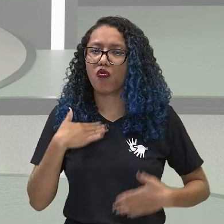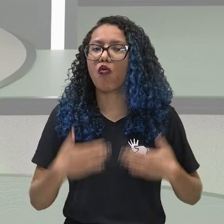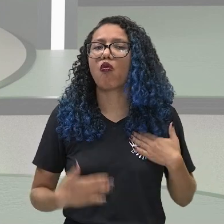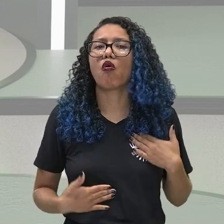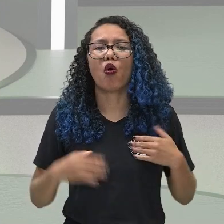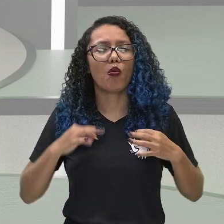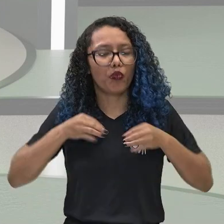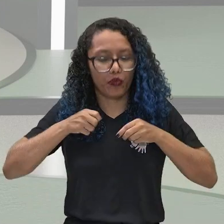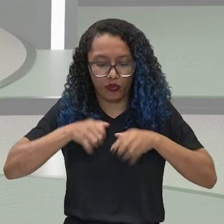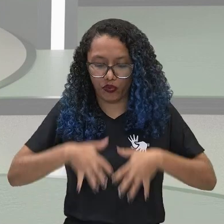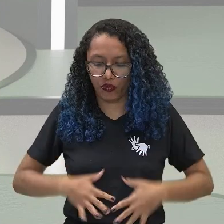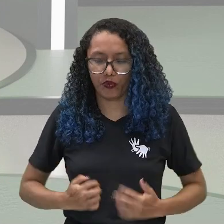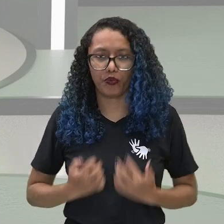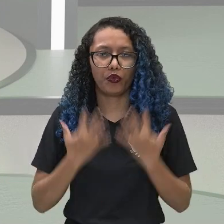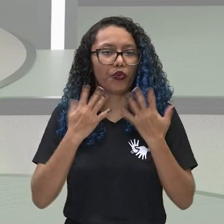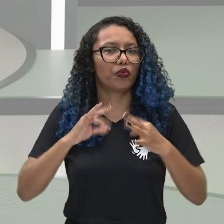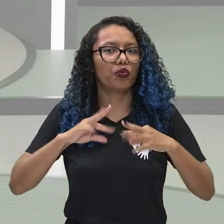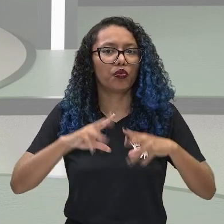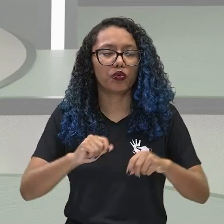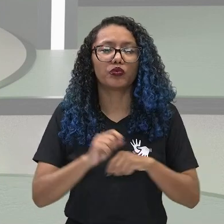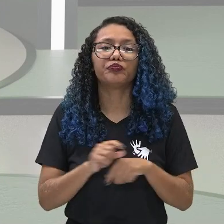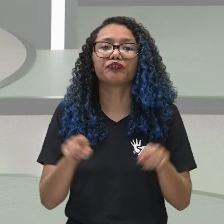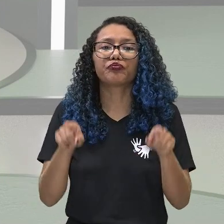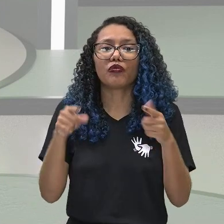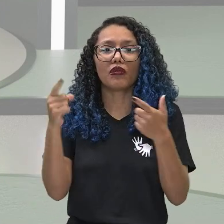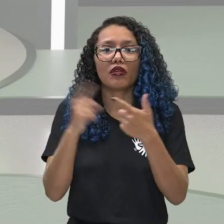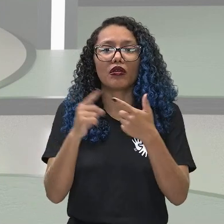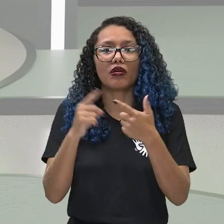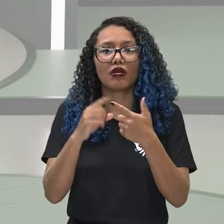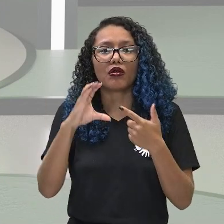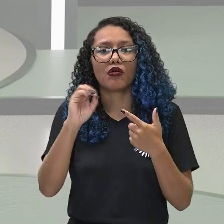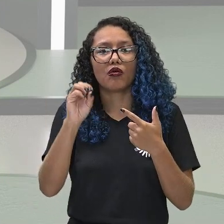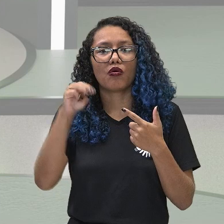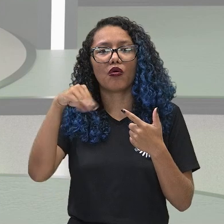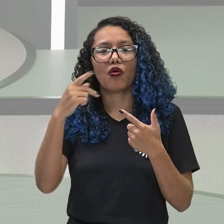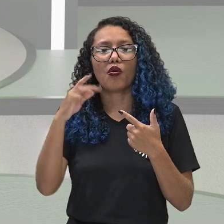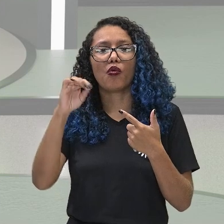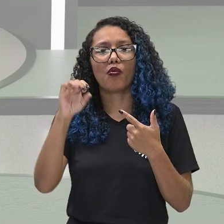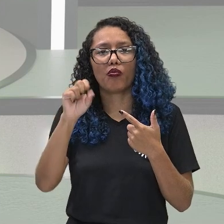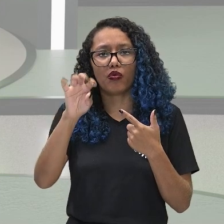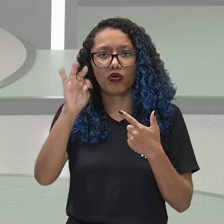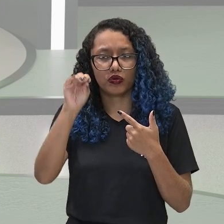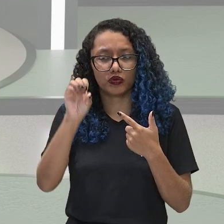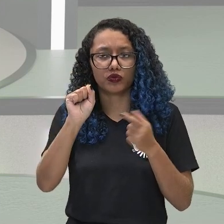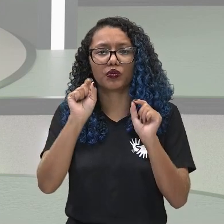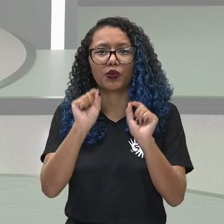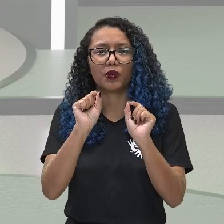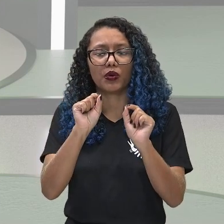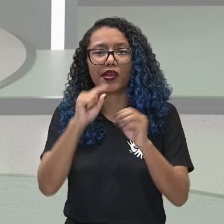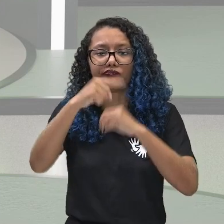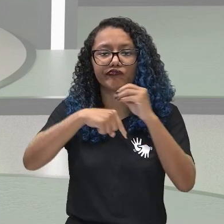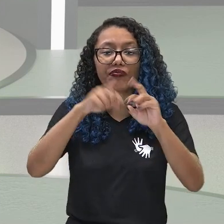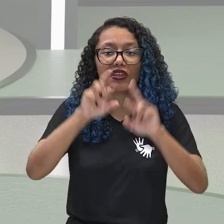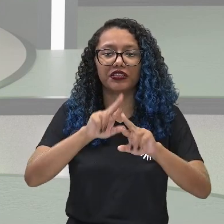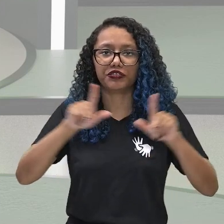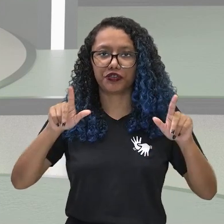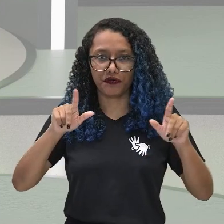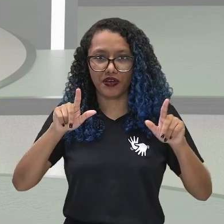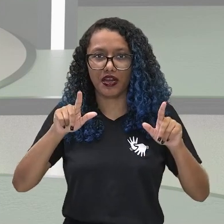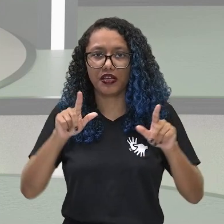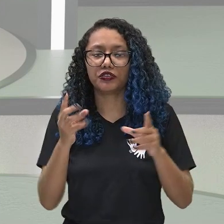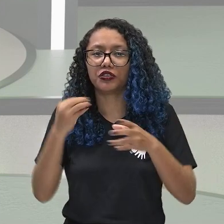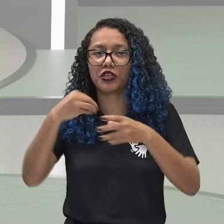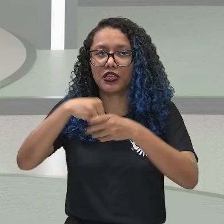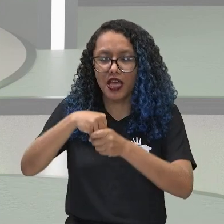transporte. Compostos, substâncias formadas por átomos diferentes, elementos combinados em